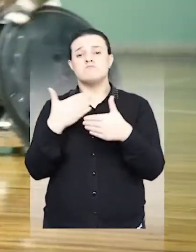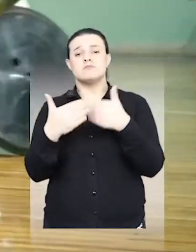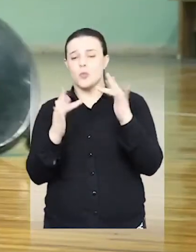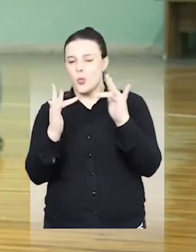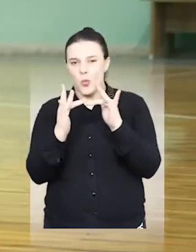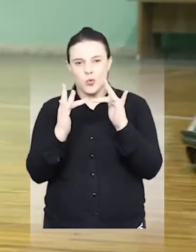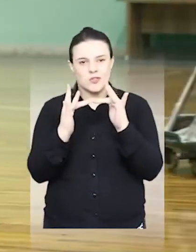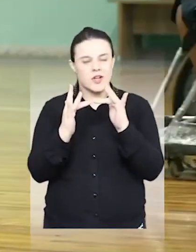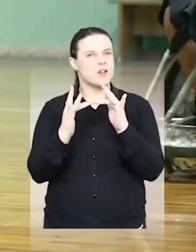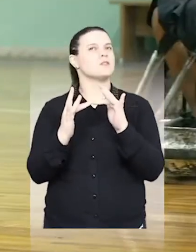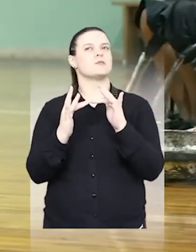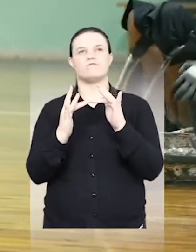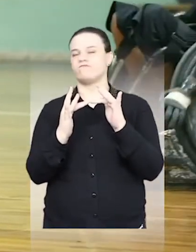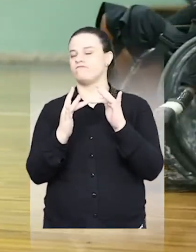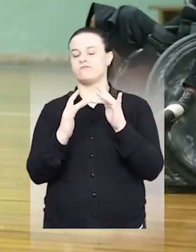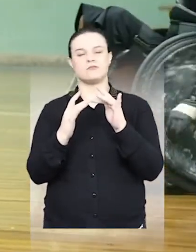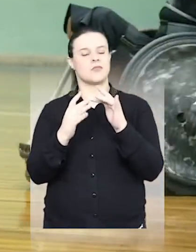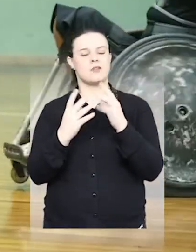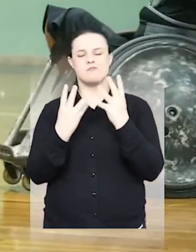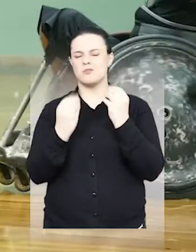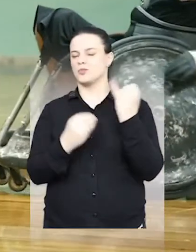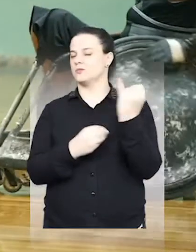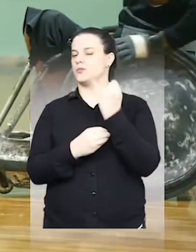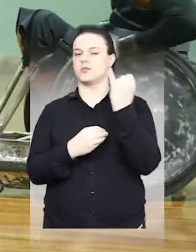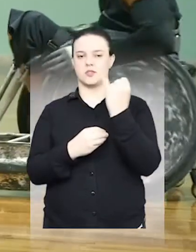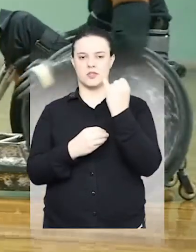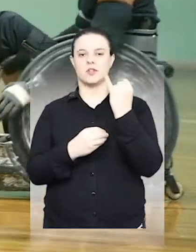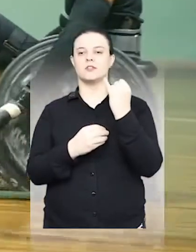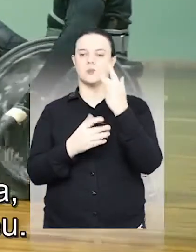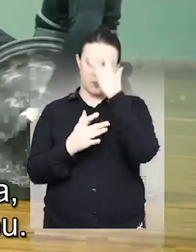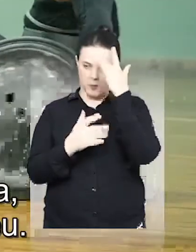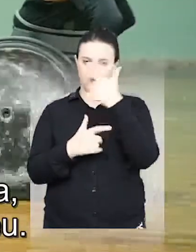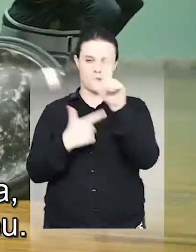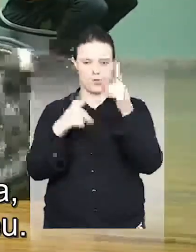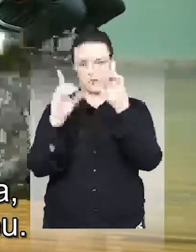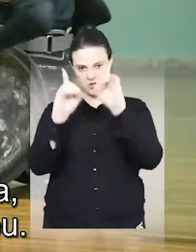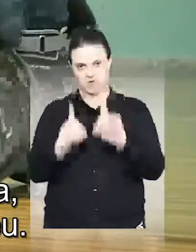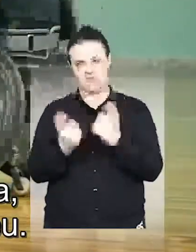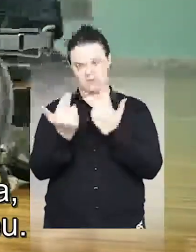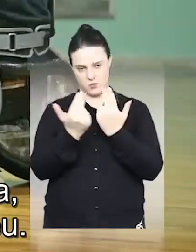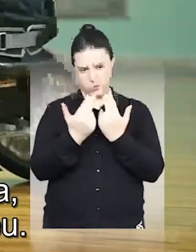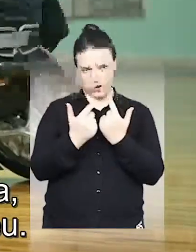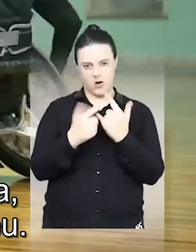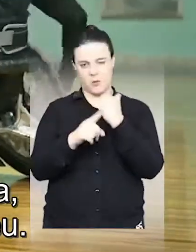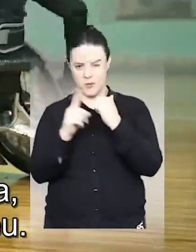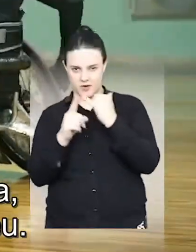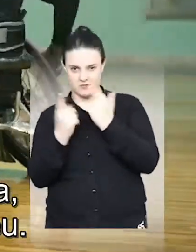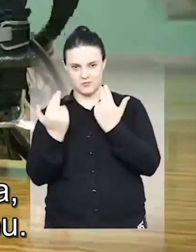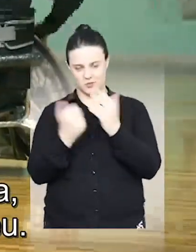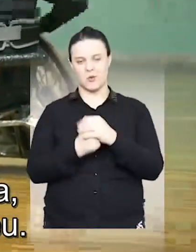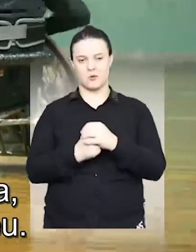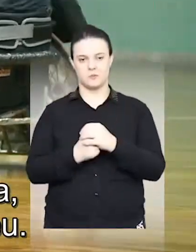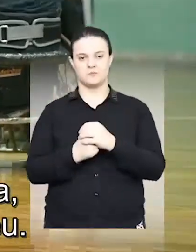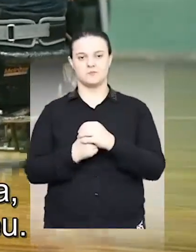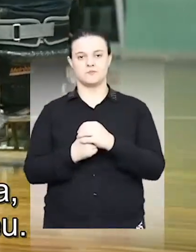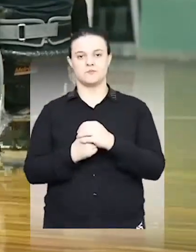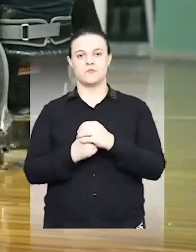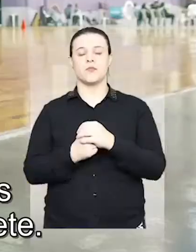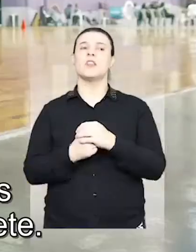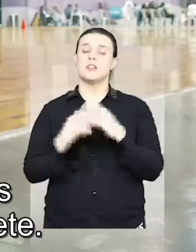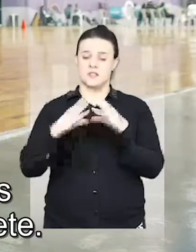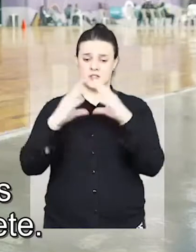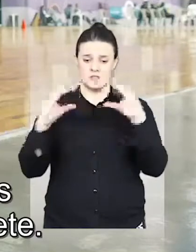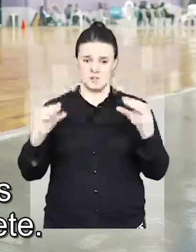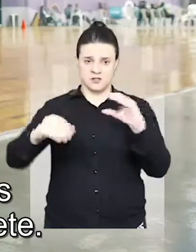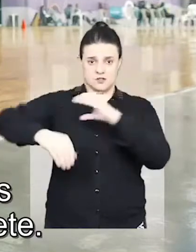Mas esse contato eu acho que foi bem importante com outras pessoas com deficiência, com problemas parecidos com os meus, né? Lucas.